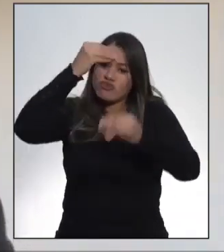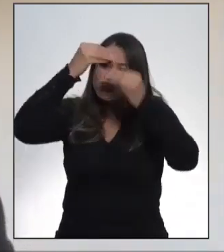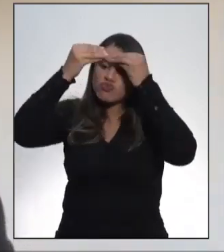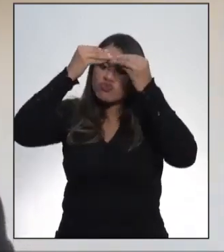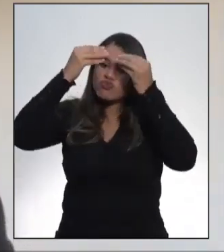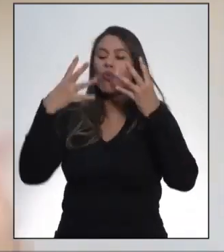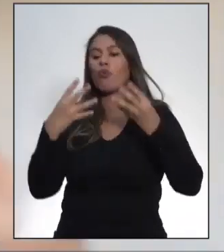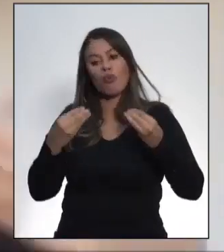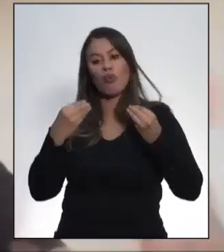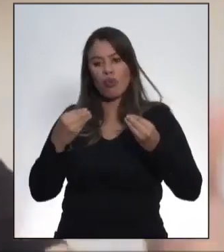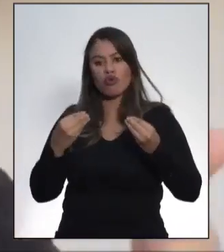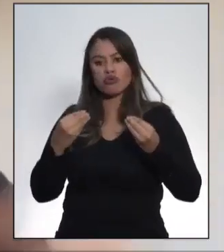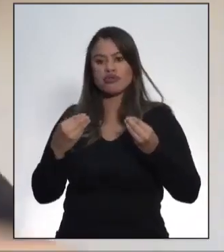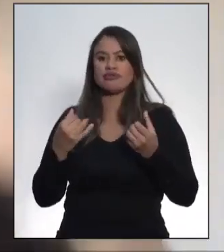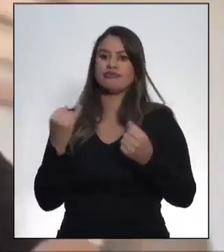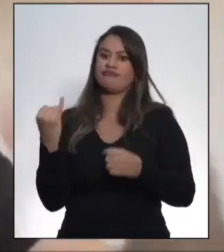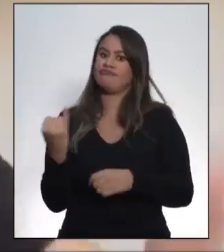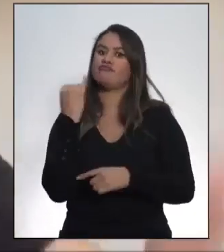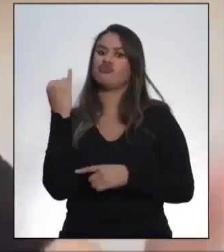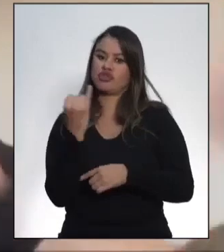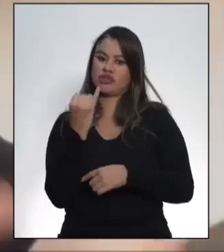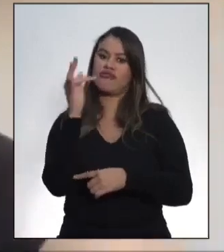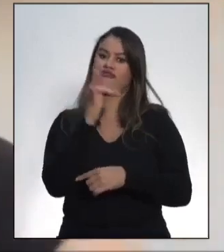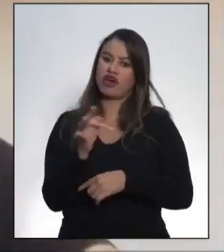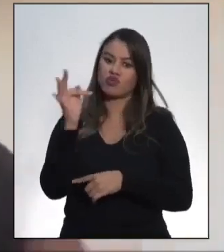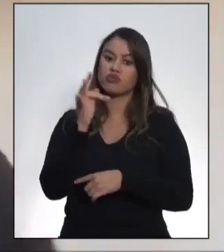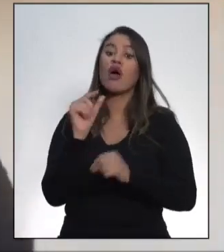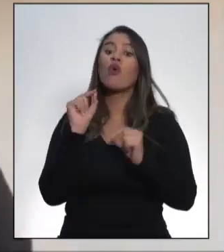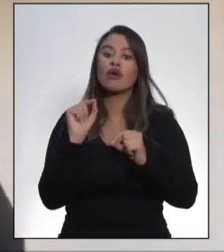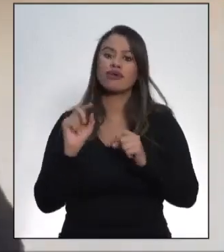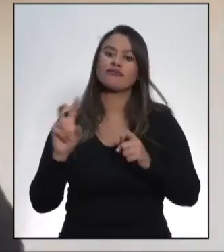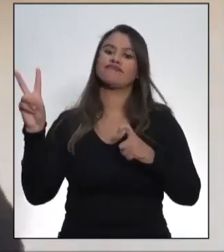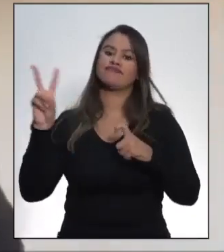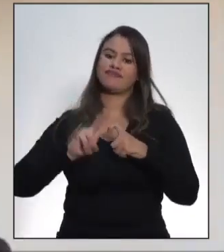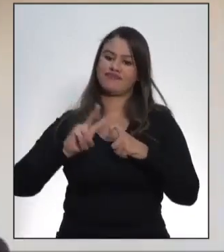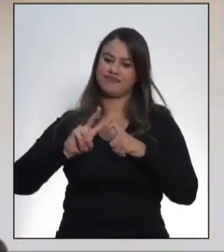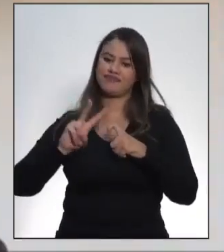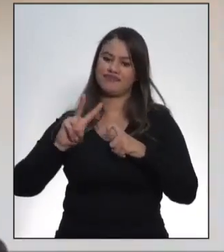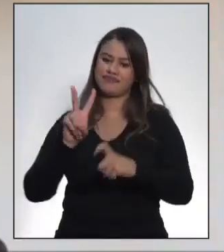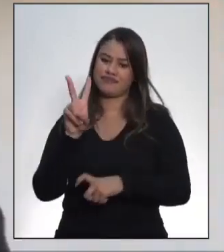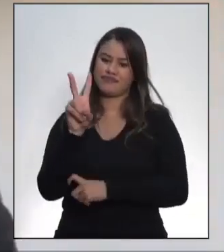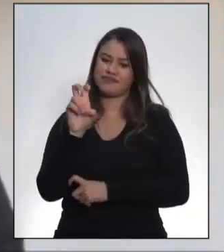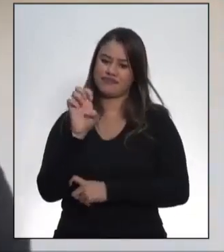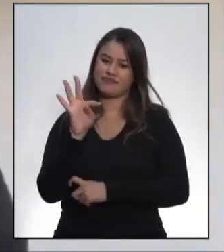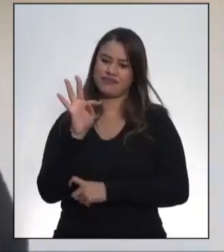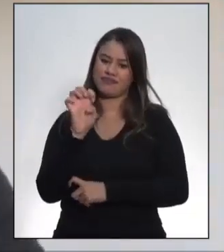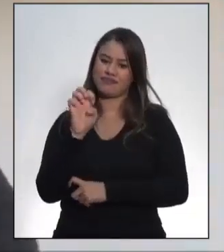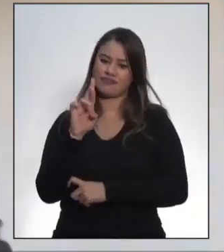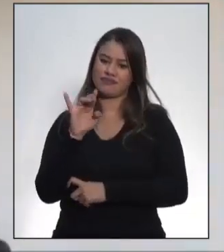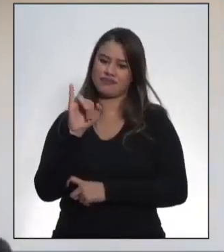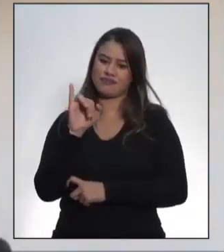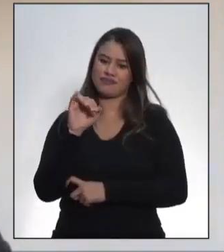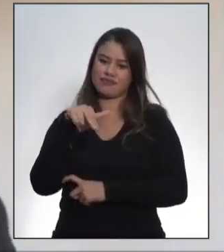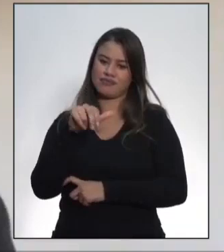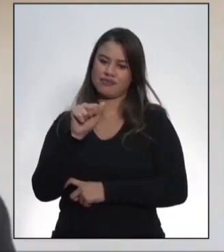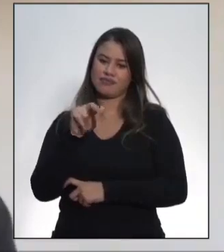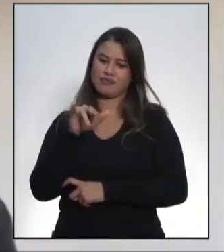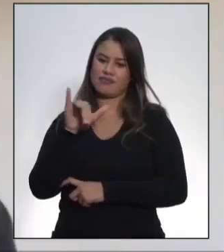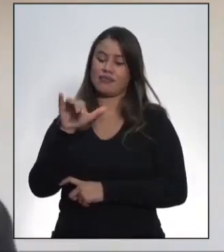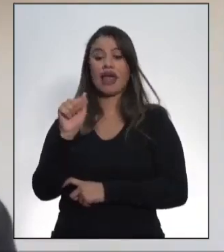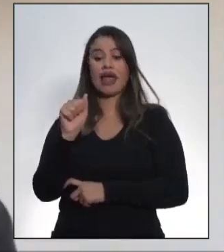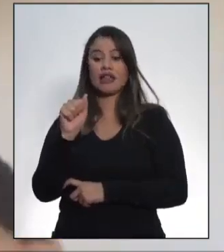recomendo que você faça então a faculdade de veterinária na faculdade ou na universidade mais perto da